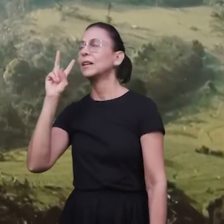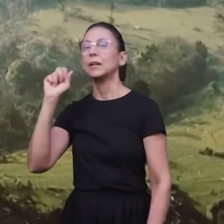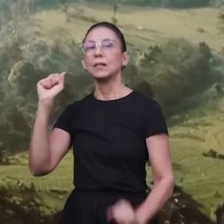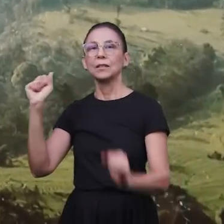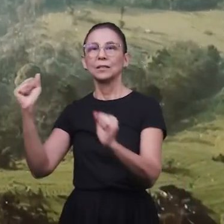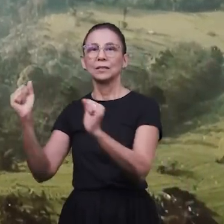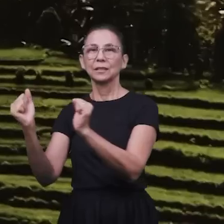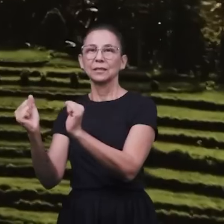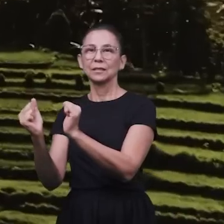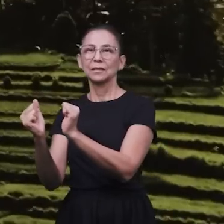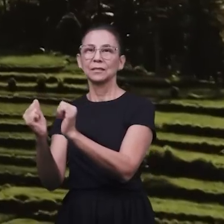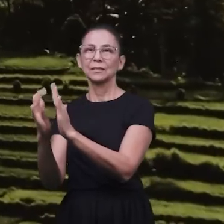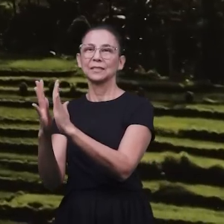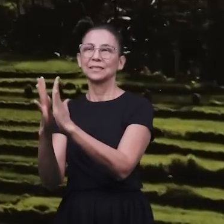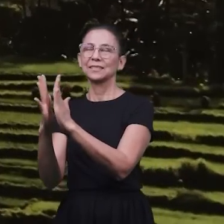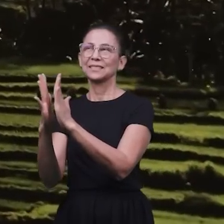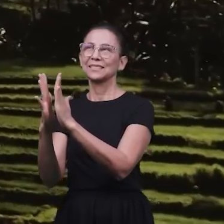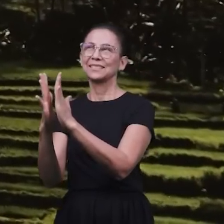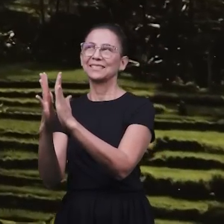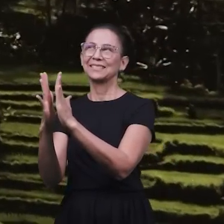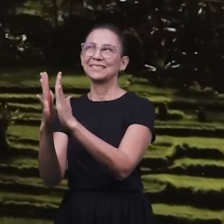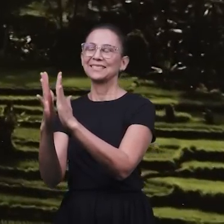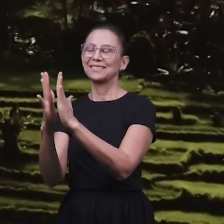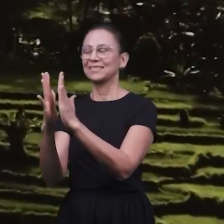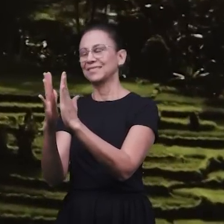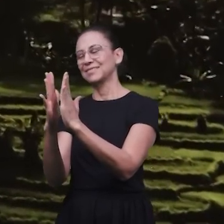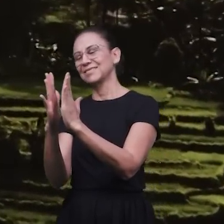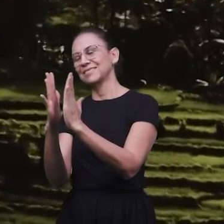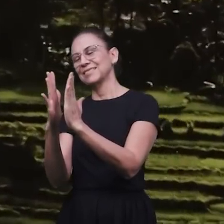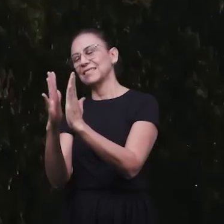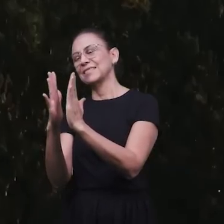e o veremos face a face,